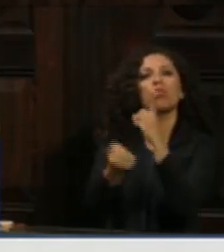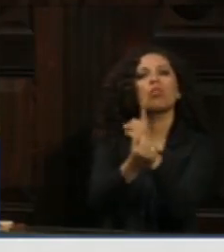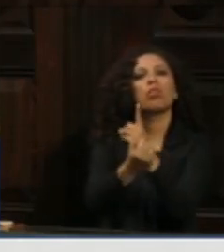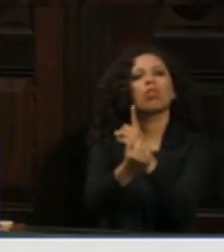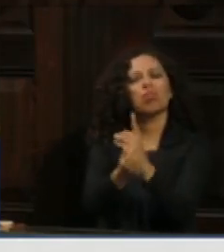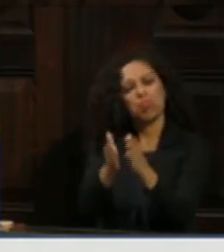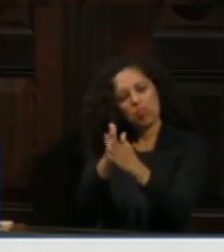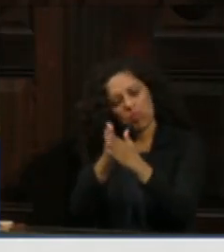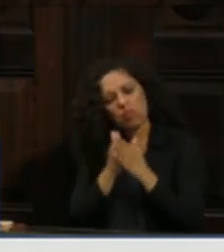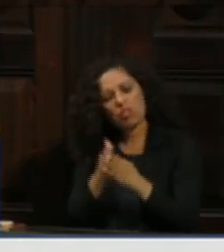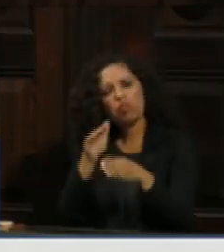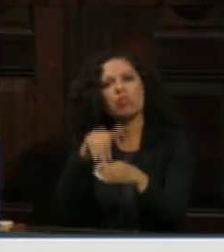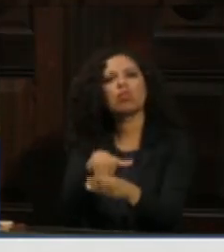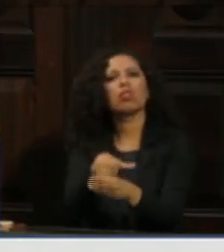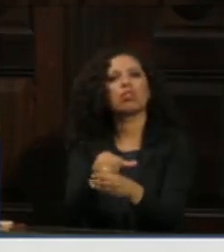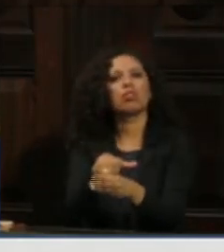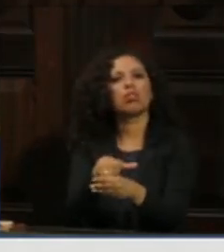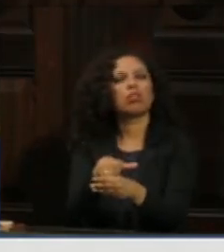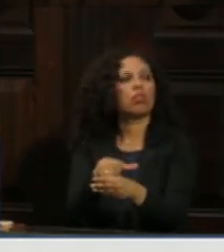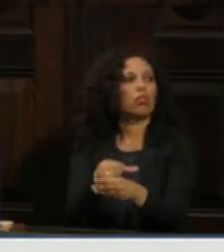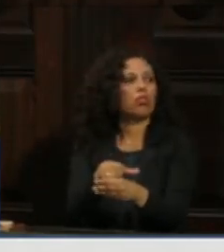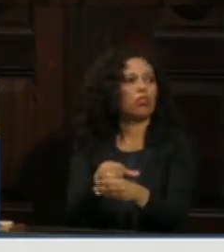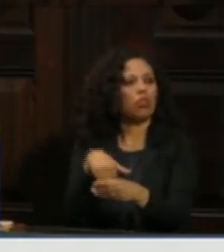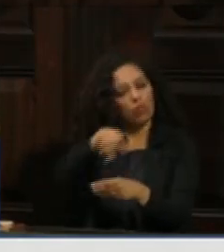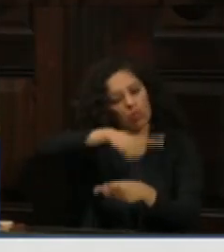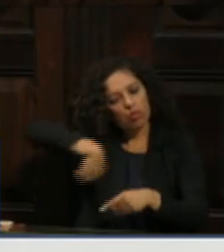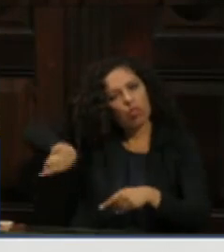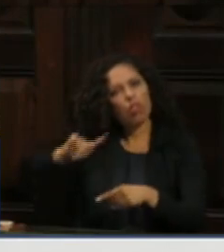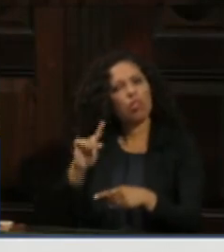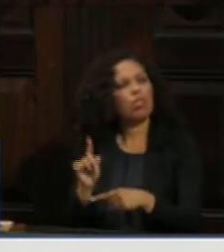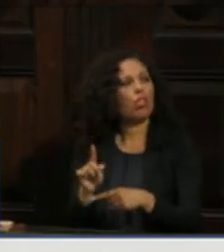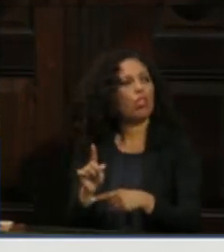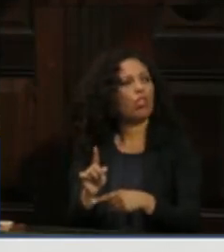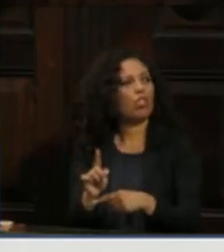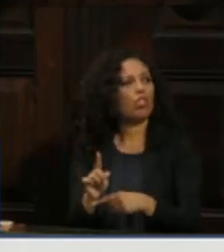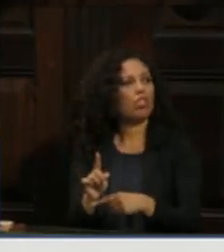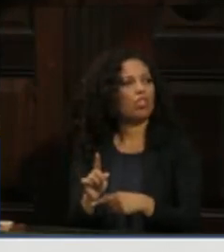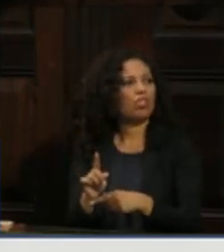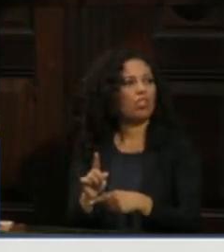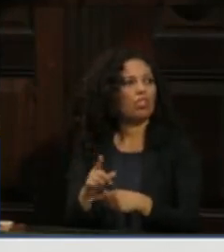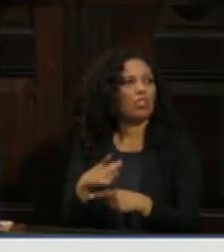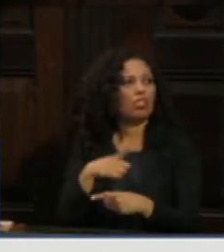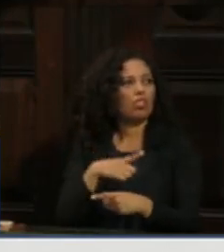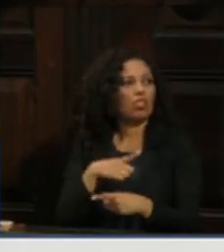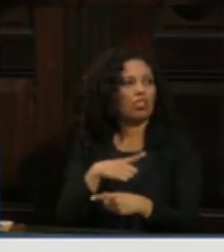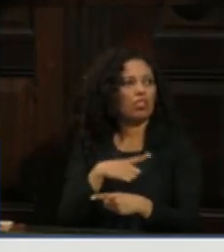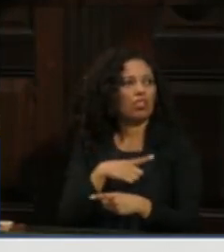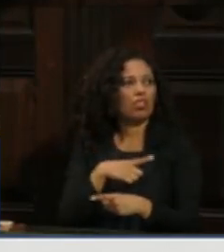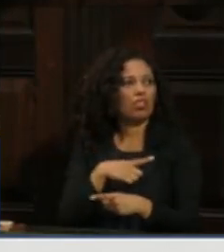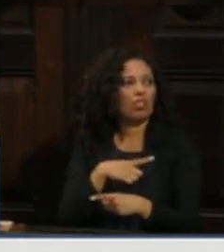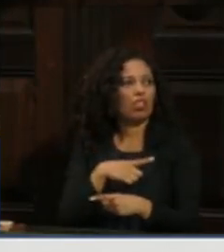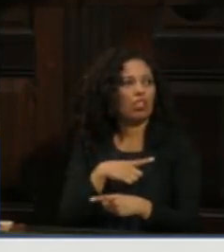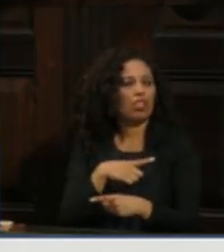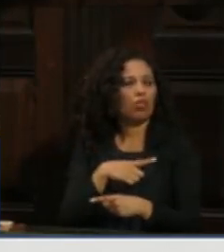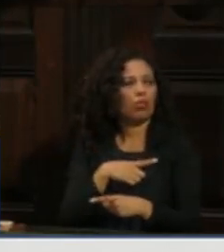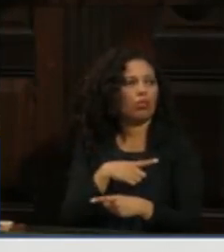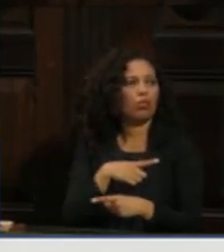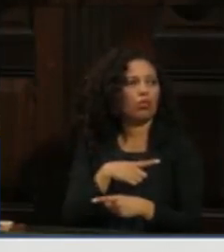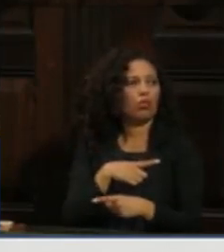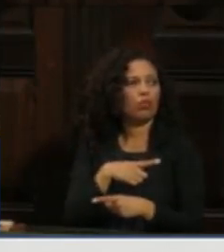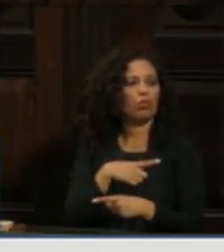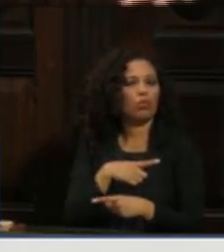buscando ajudar a reconstruir o Rio de Janeiro e ajudar também a recuperar o papel da